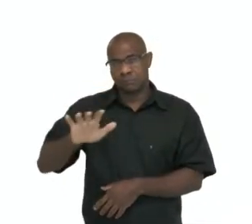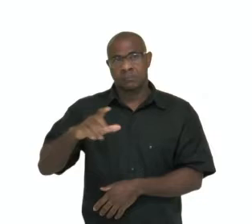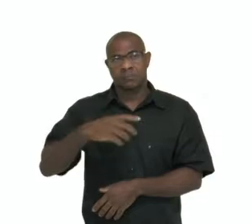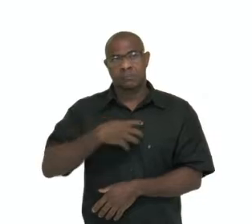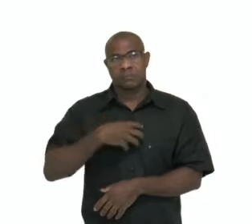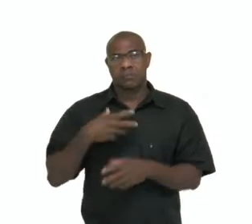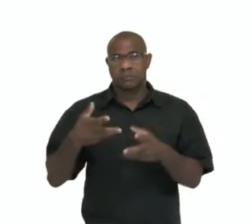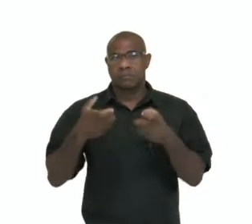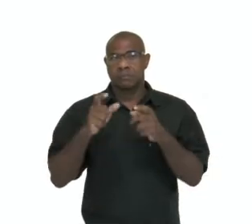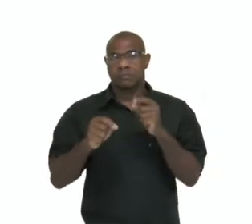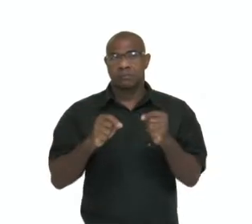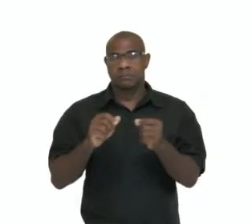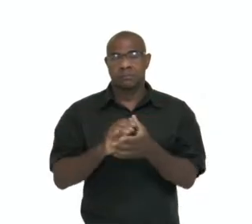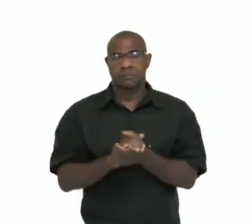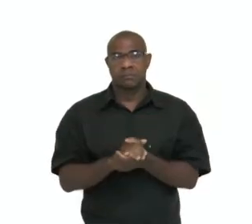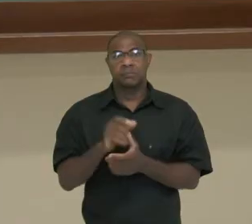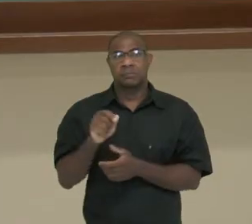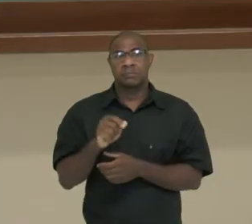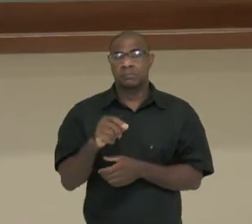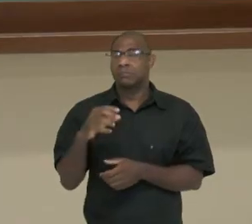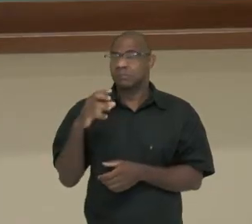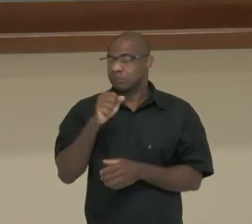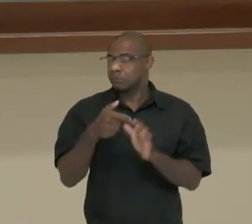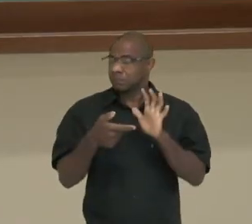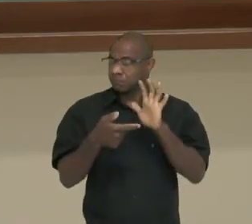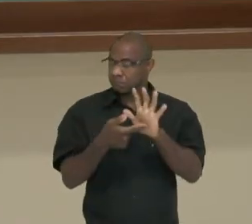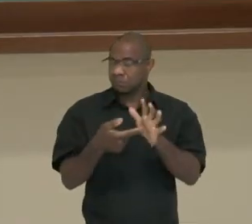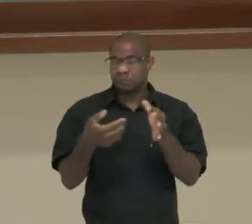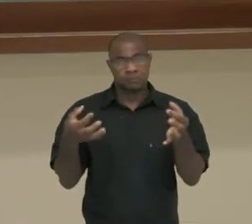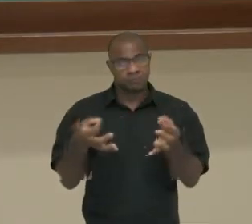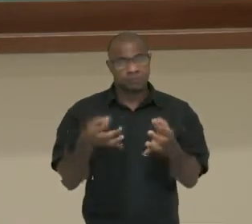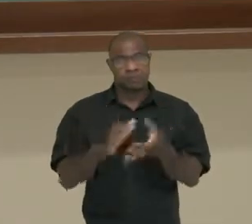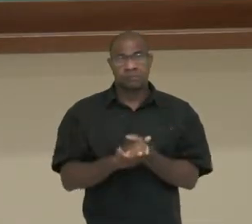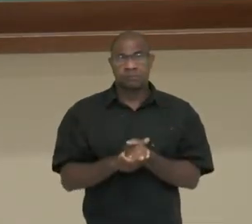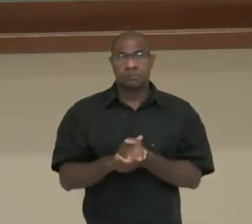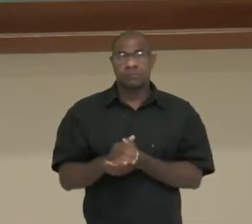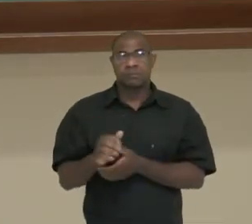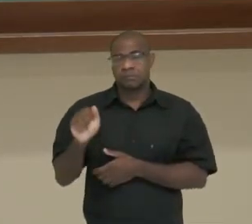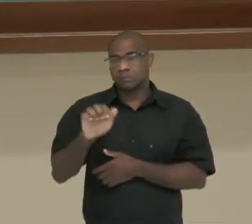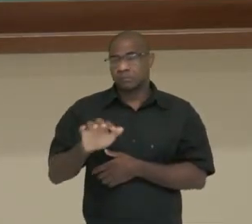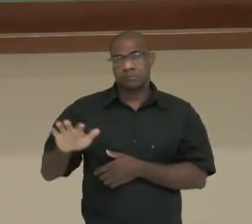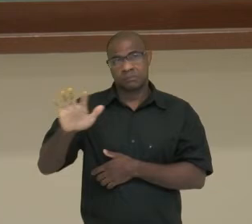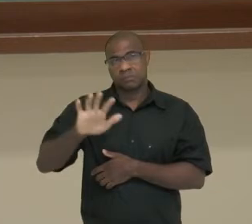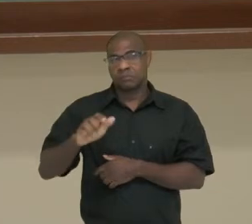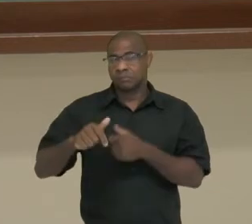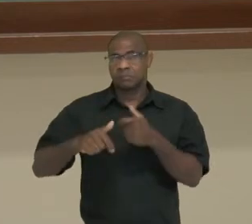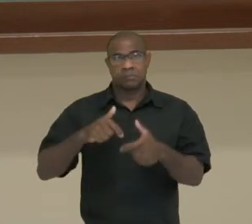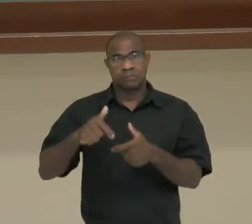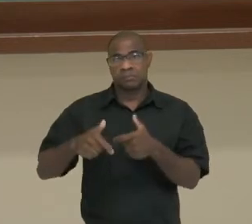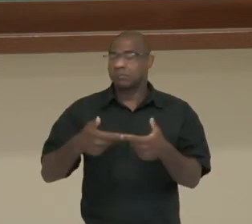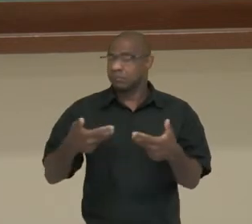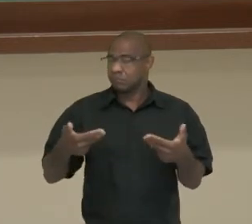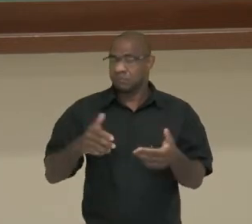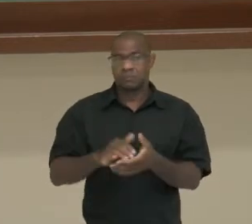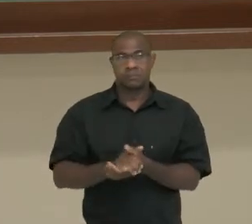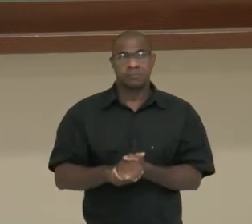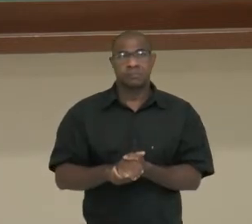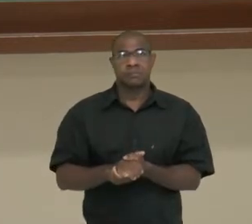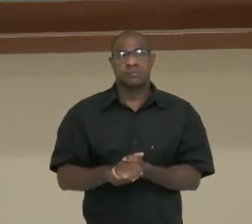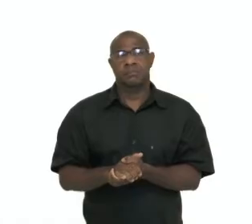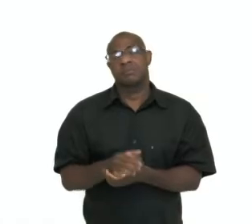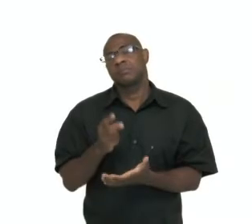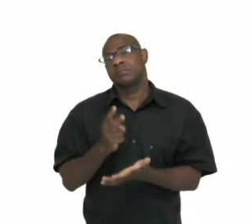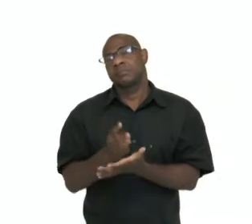do quê? De veracidade ao texto. E efeito estético, porque é uma obra ficcional.